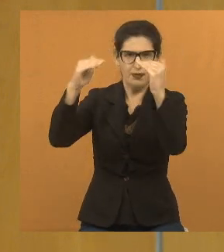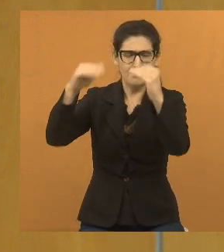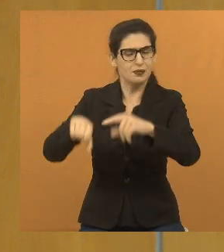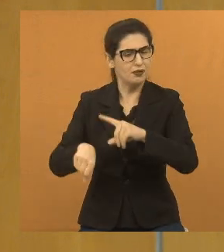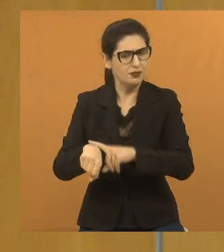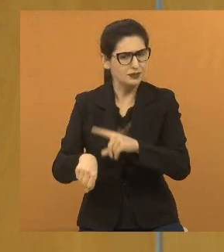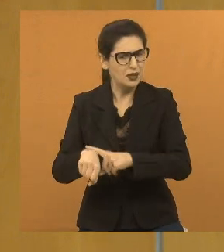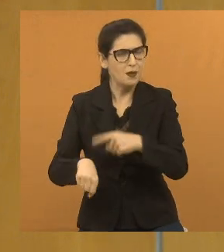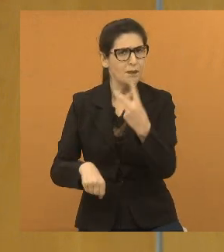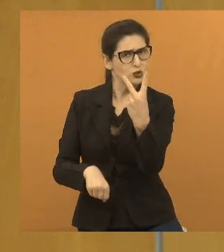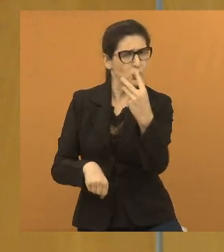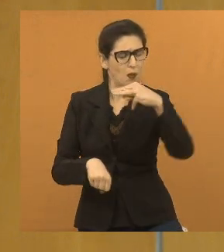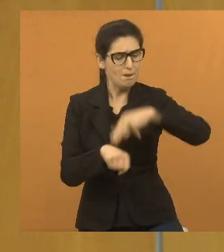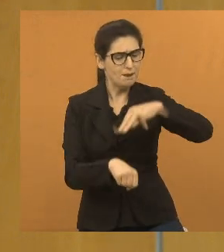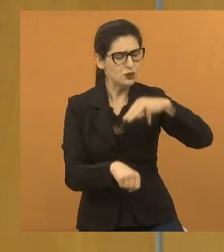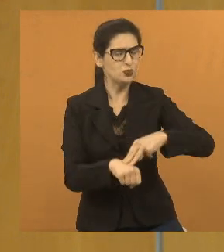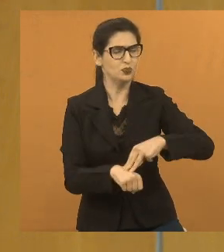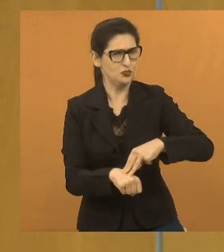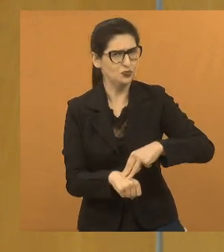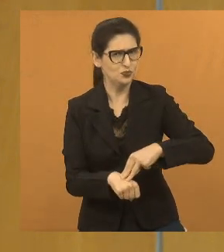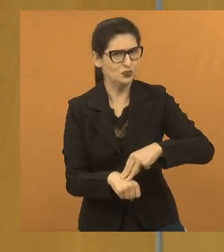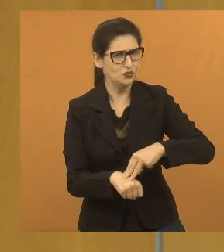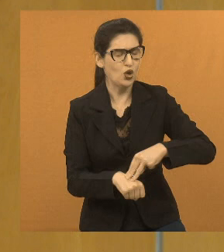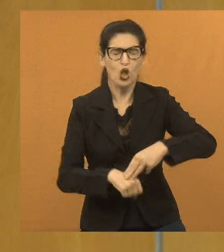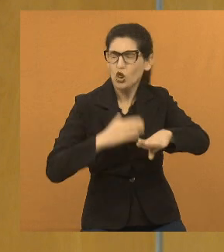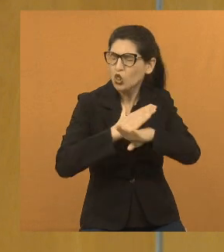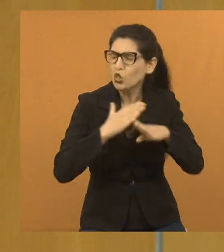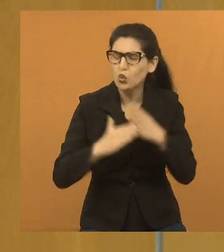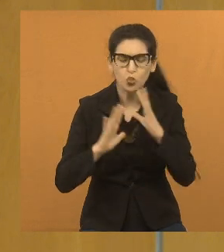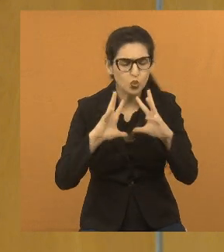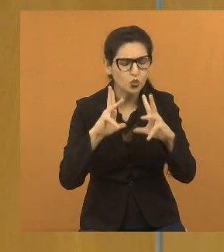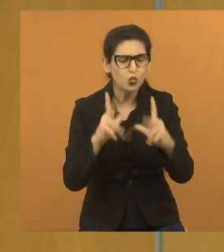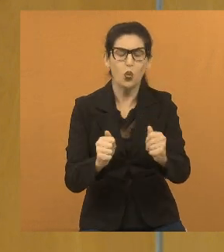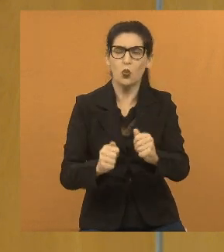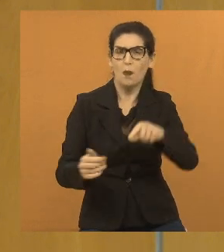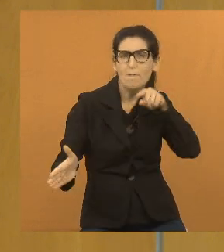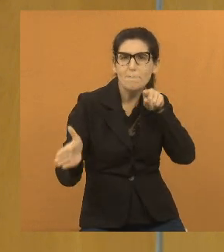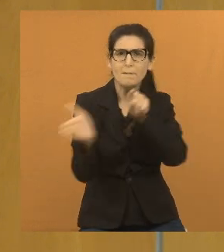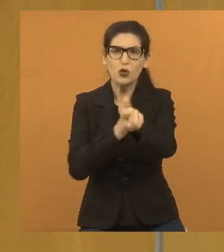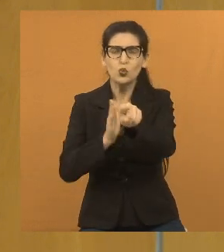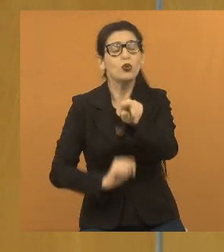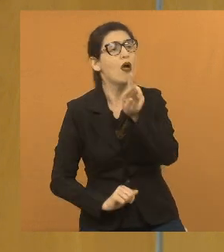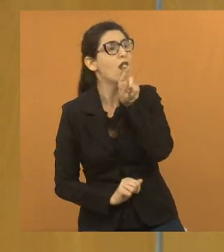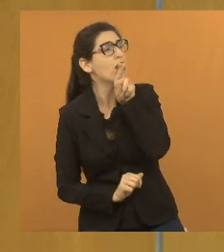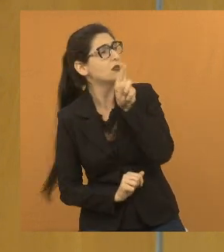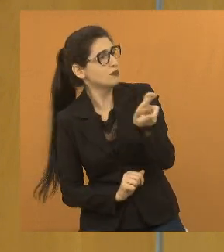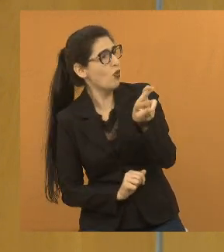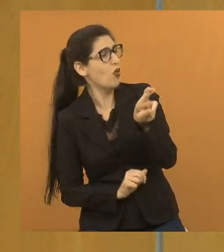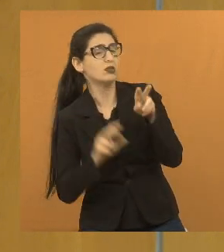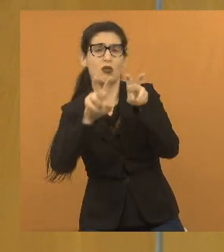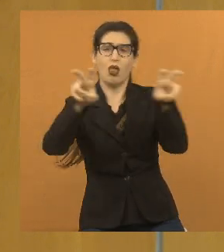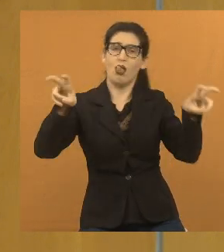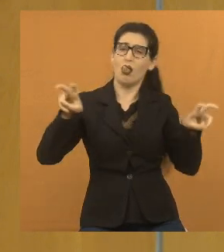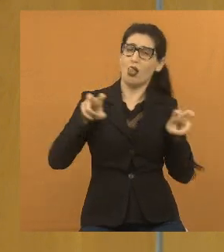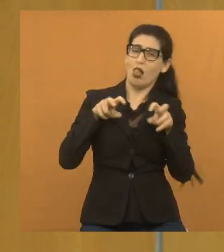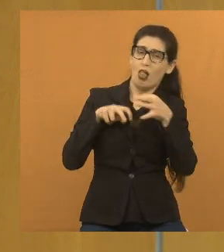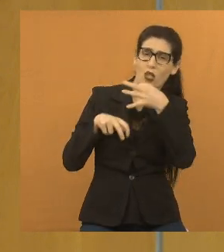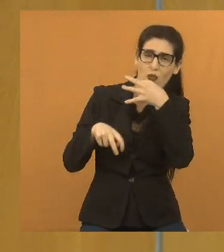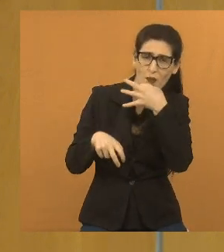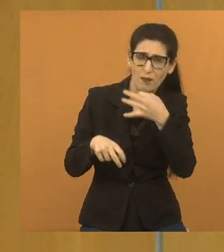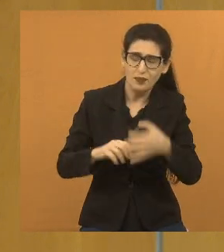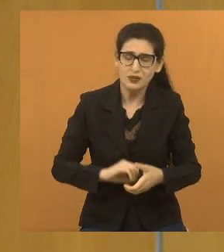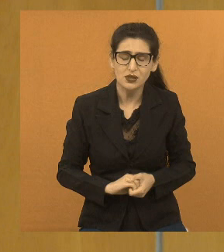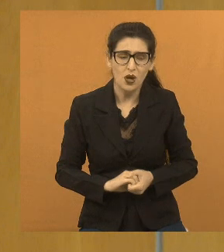de 2 minutos. Todas as perguntas e respostas desta audiência pública